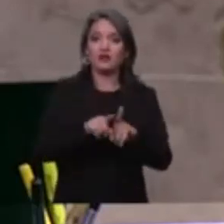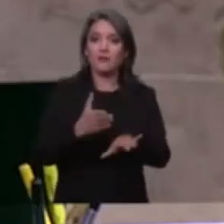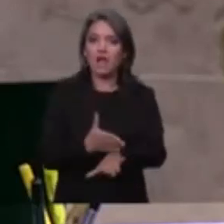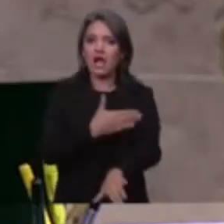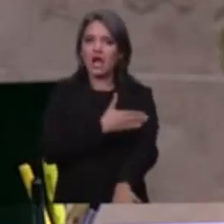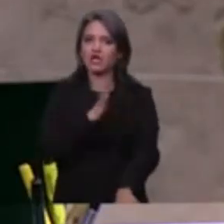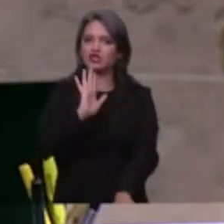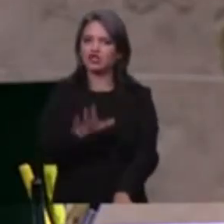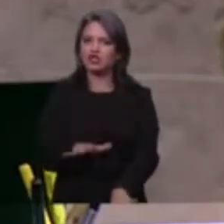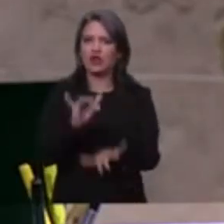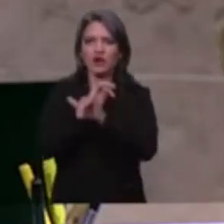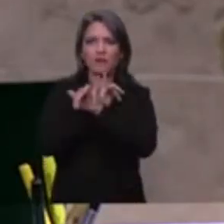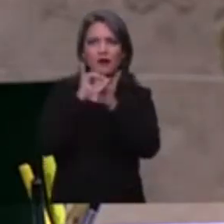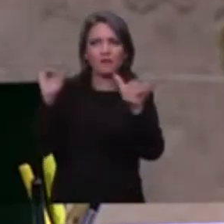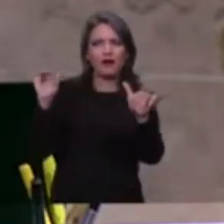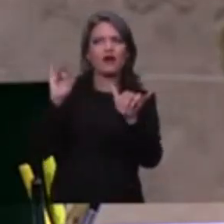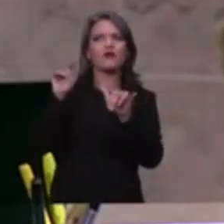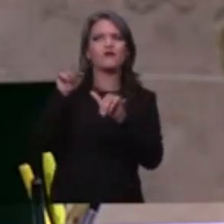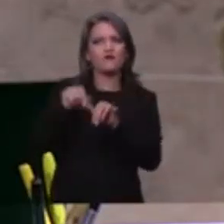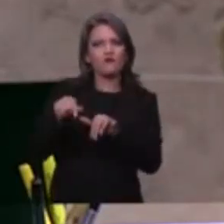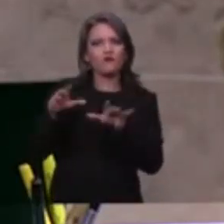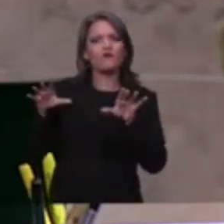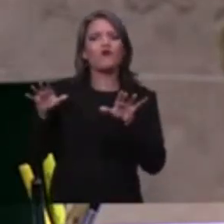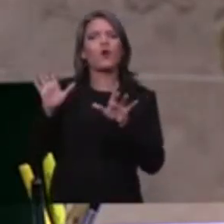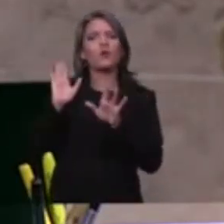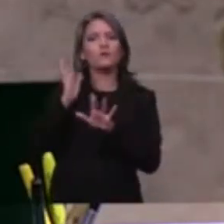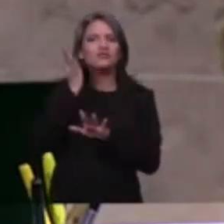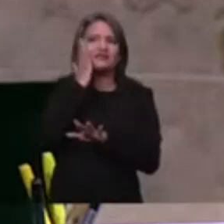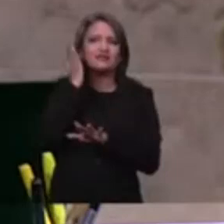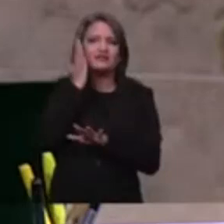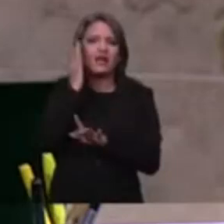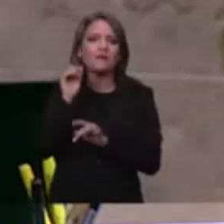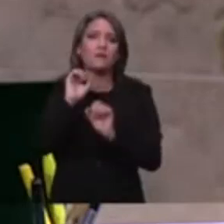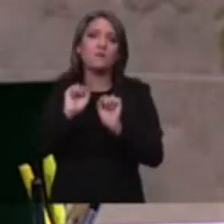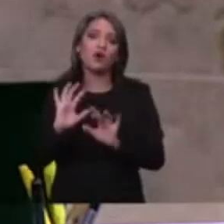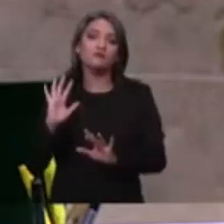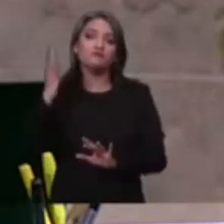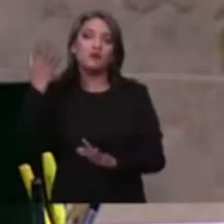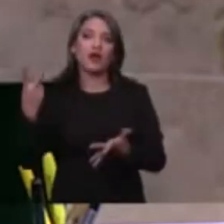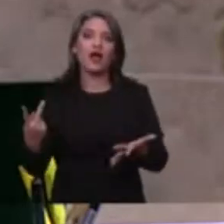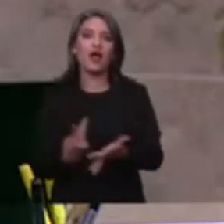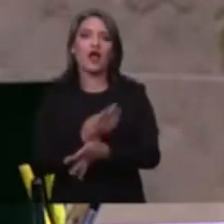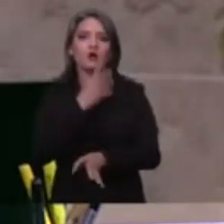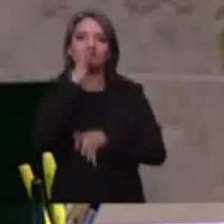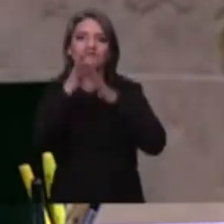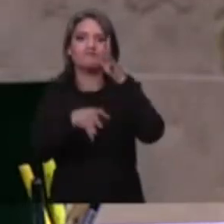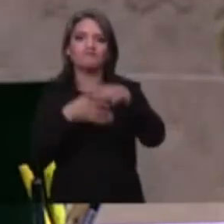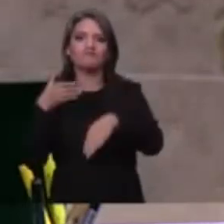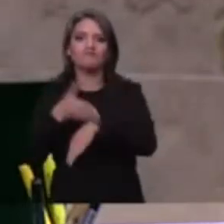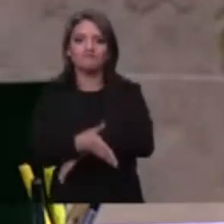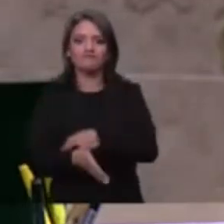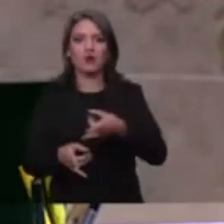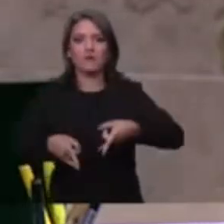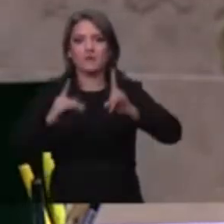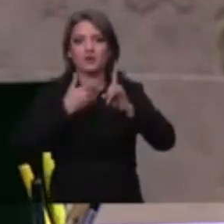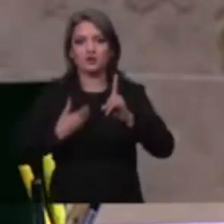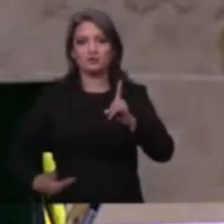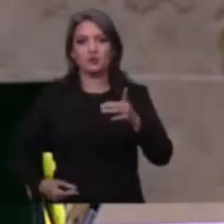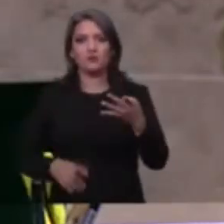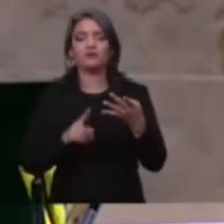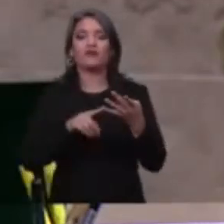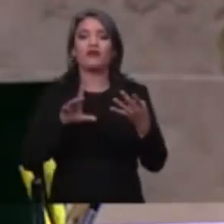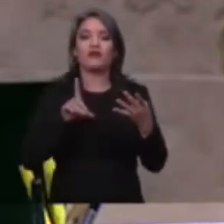já haviam notícias e informes de inteligência dando conta de possível invasão aos edifícios públicos. D.